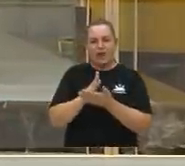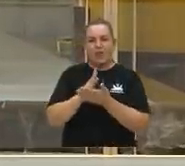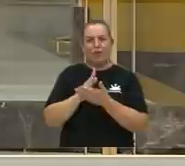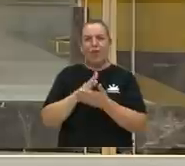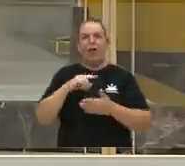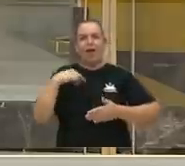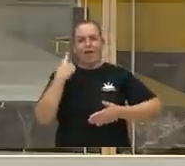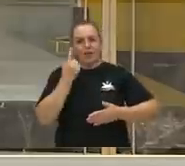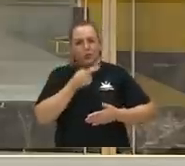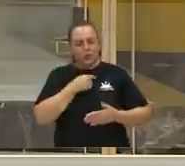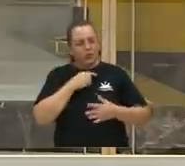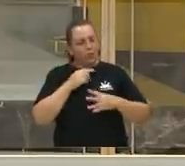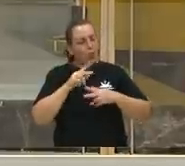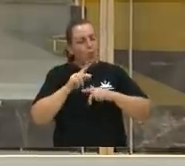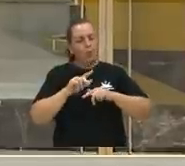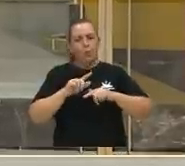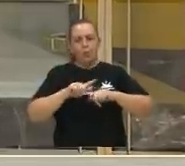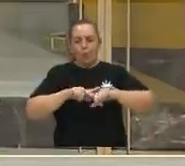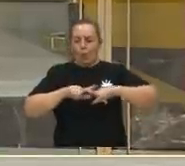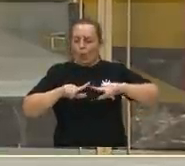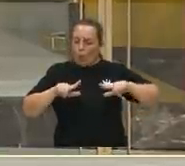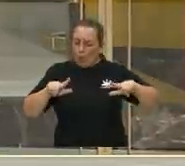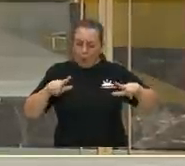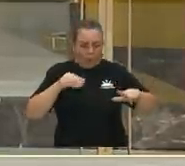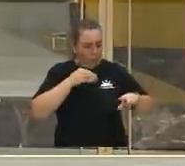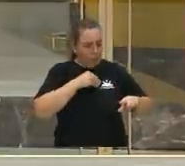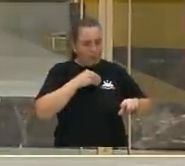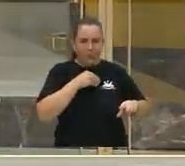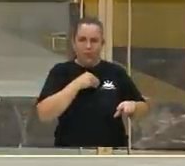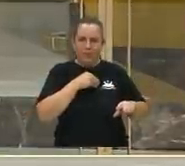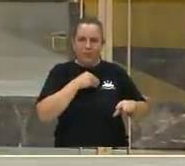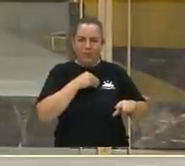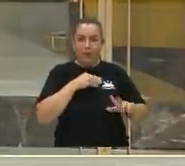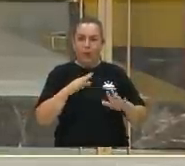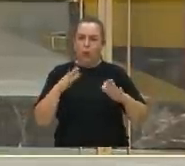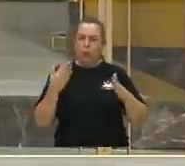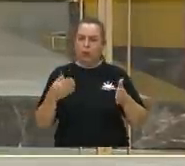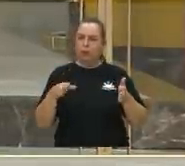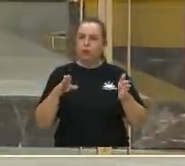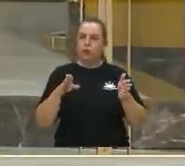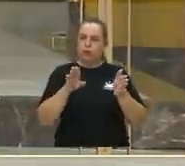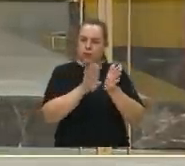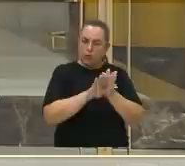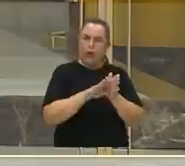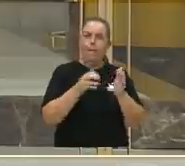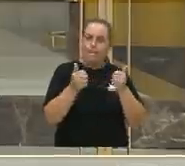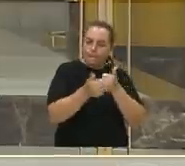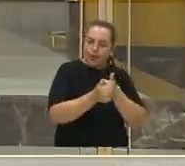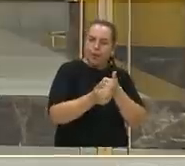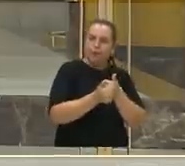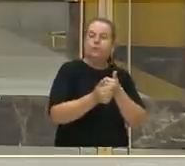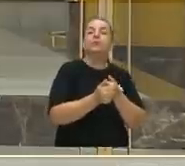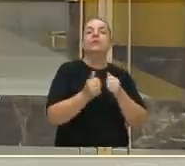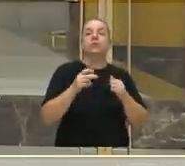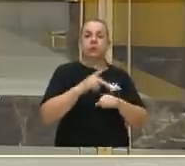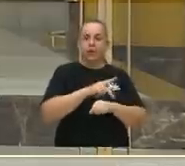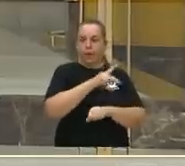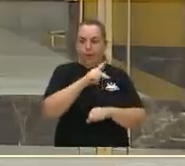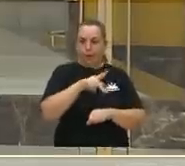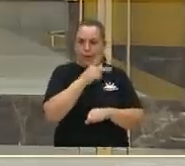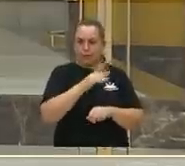da igreja próximo e nos meios de comunicação sem fazer